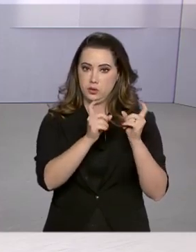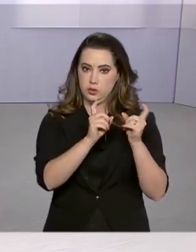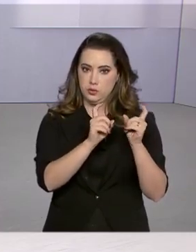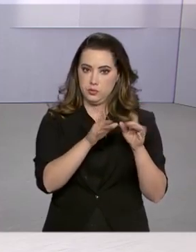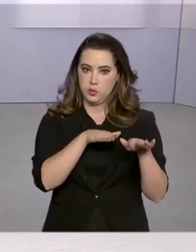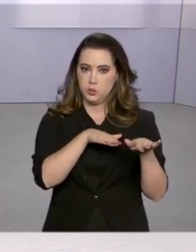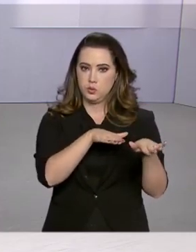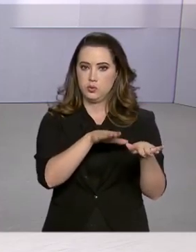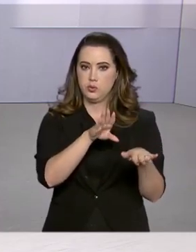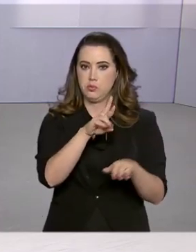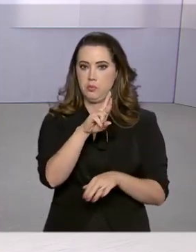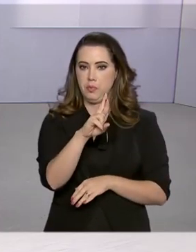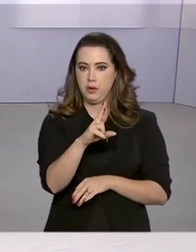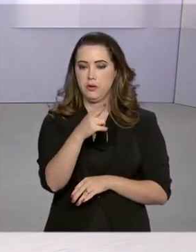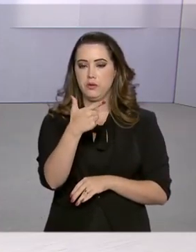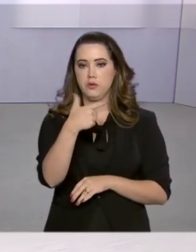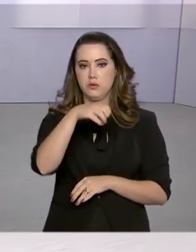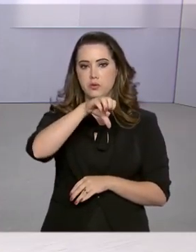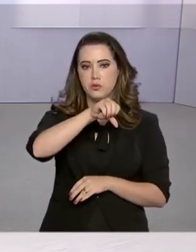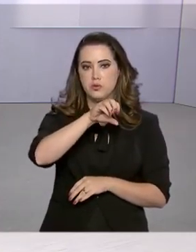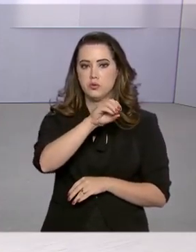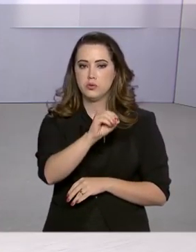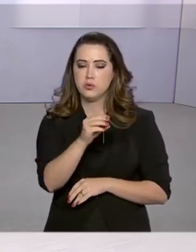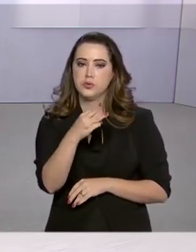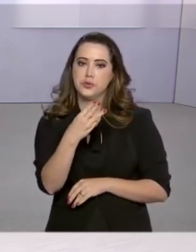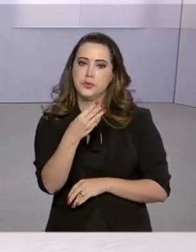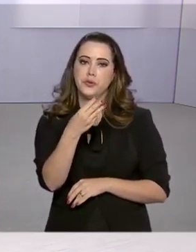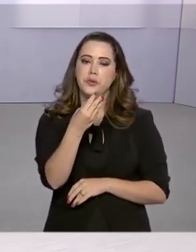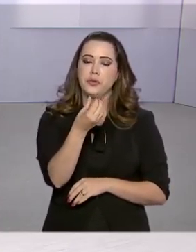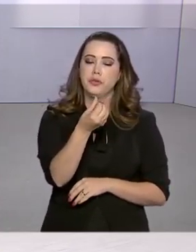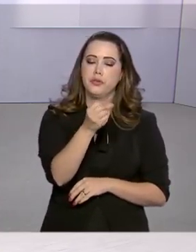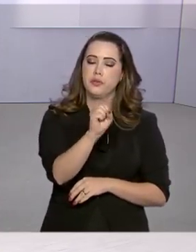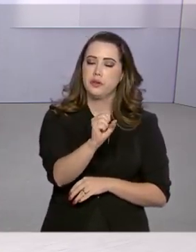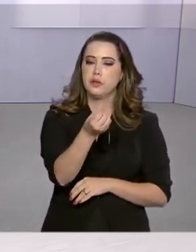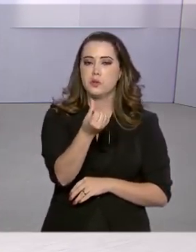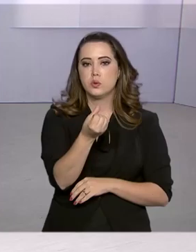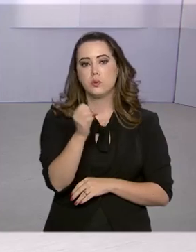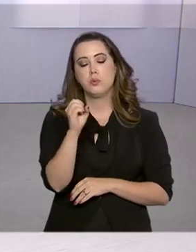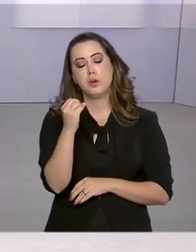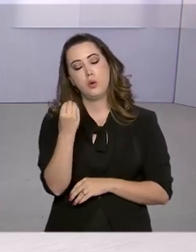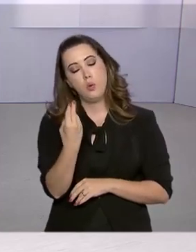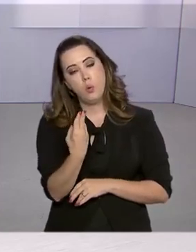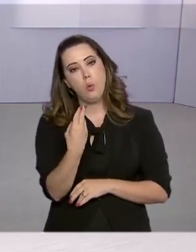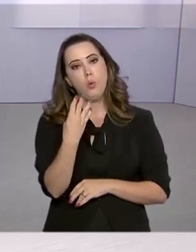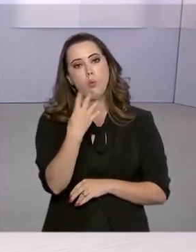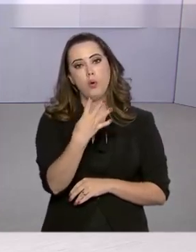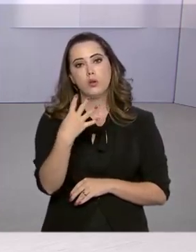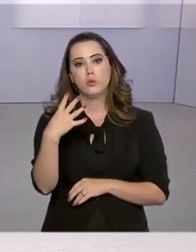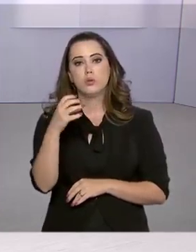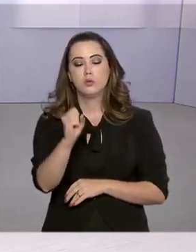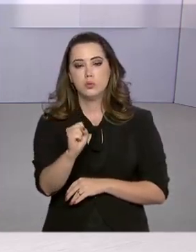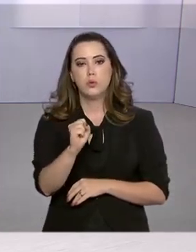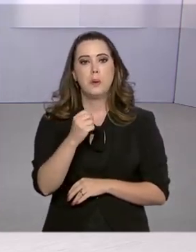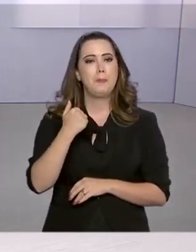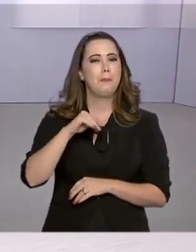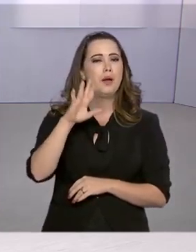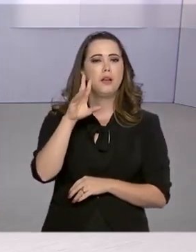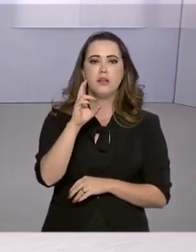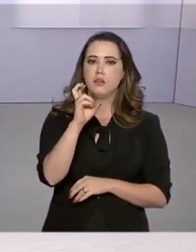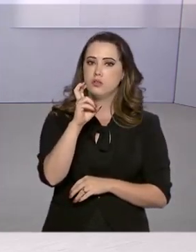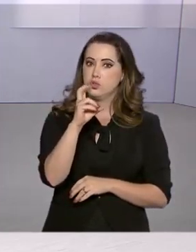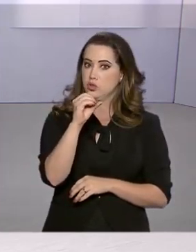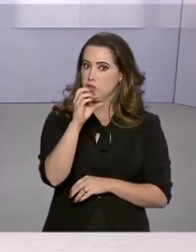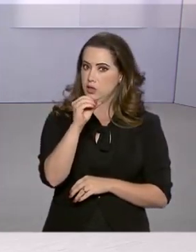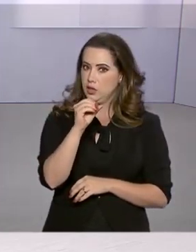-101, 290, 386 e 448 no Estado, somam quase 500 quilômetros de extensão.